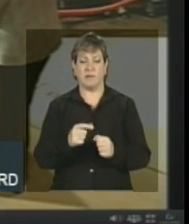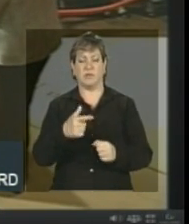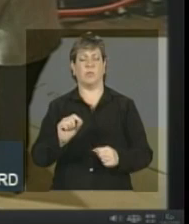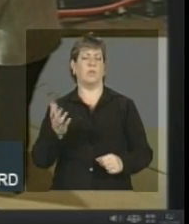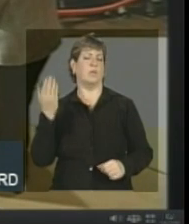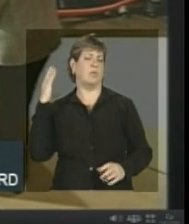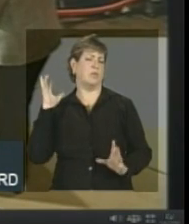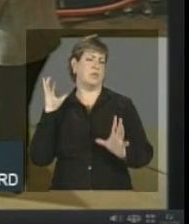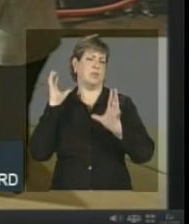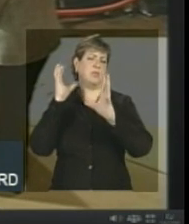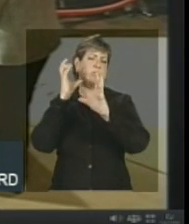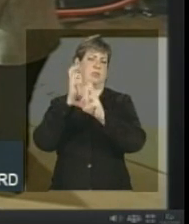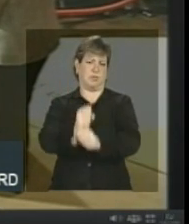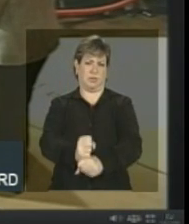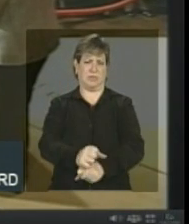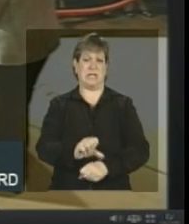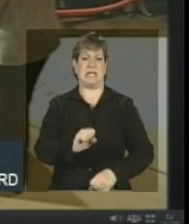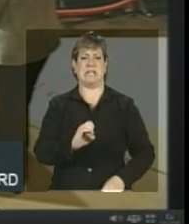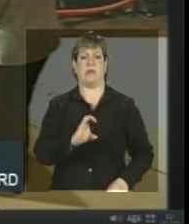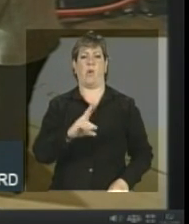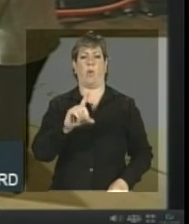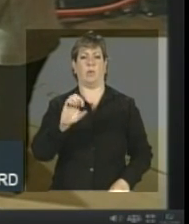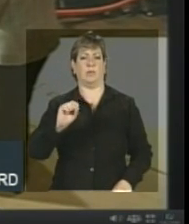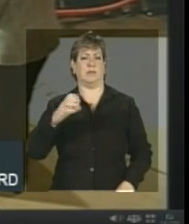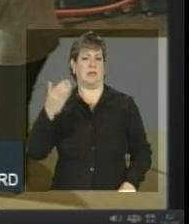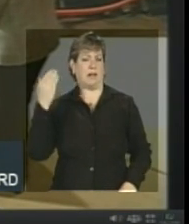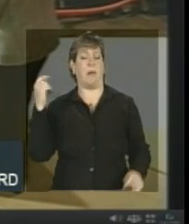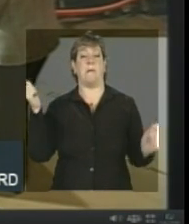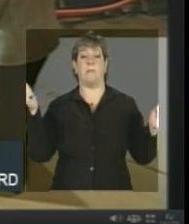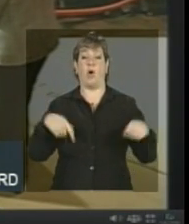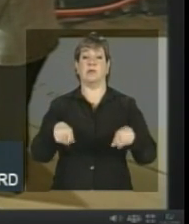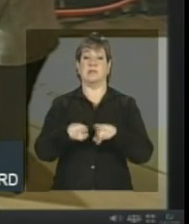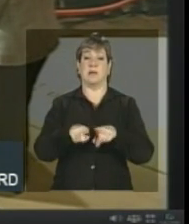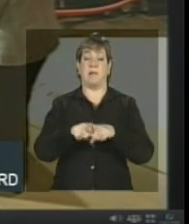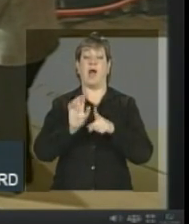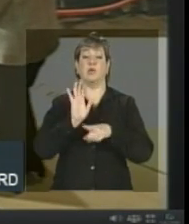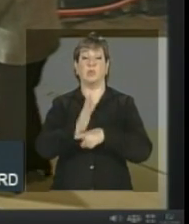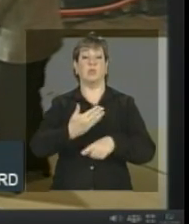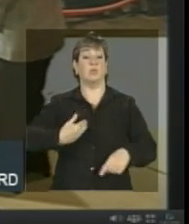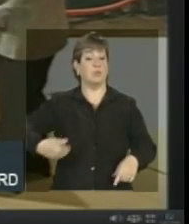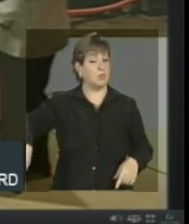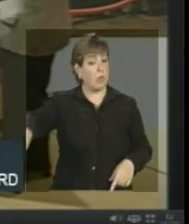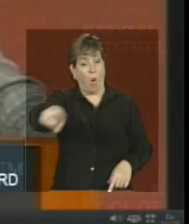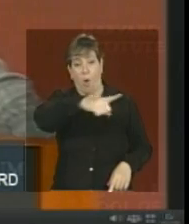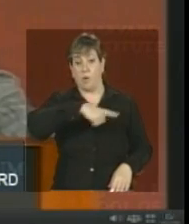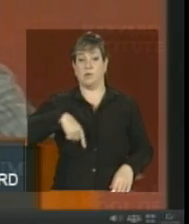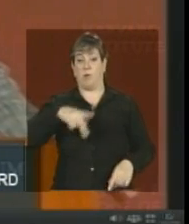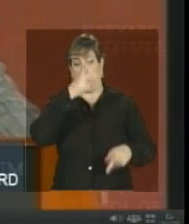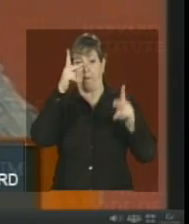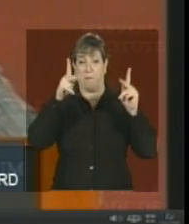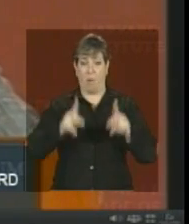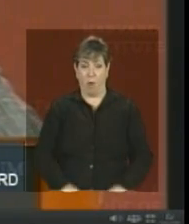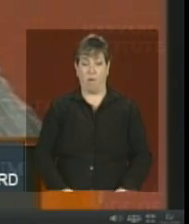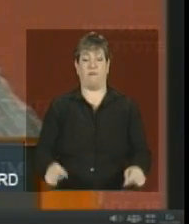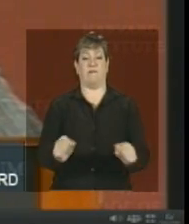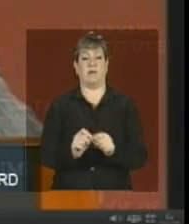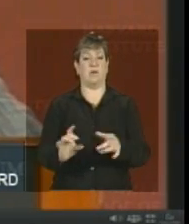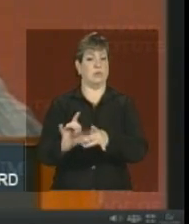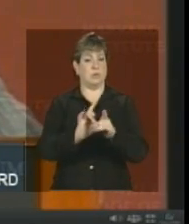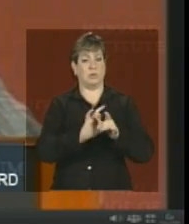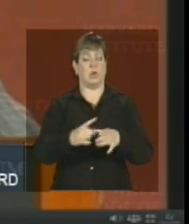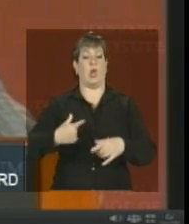séculos atrás, possam também nortear nossos povos, para sedimentar nossa